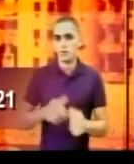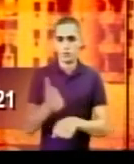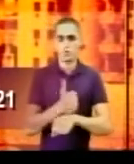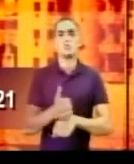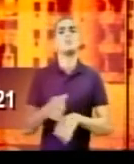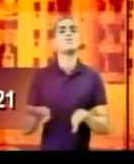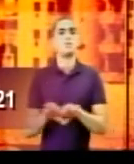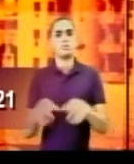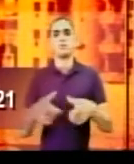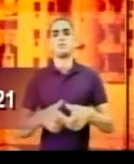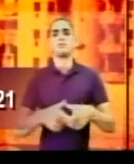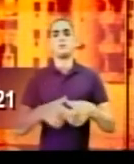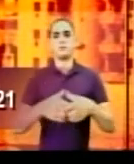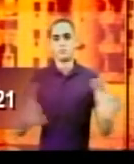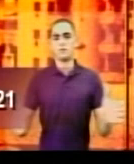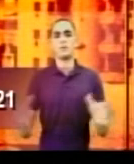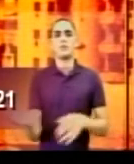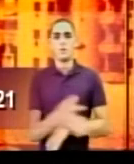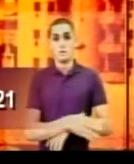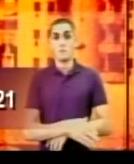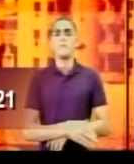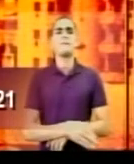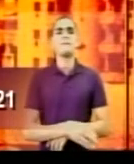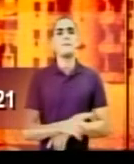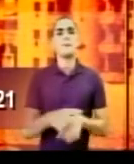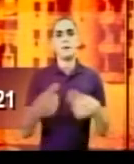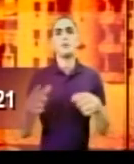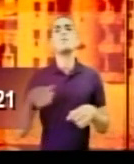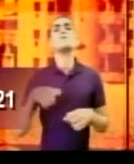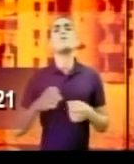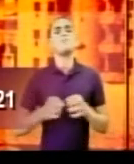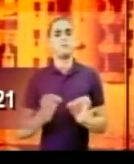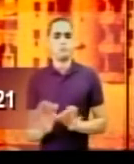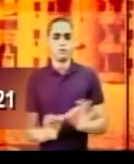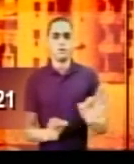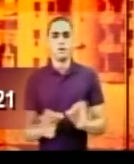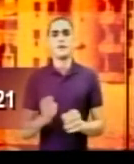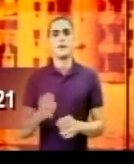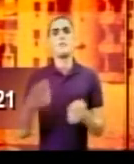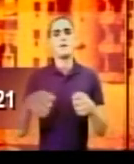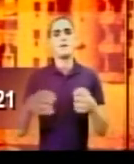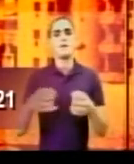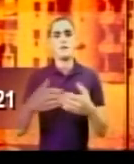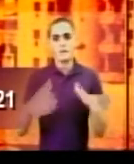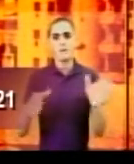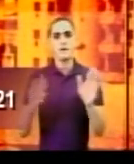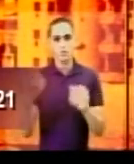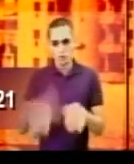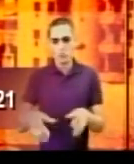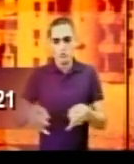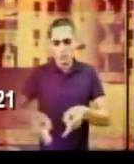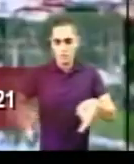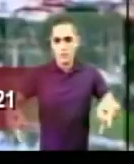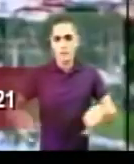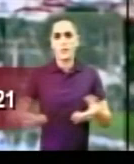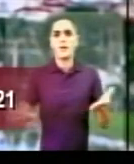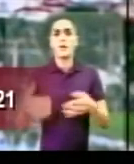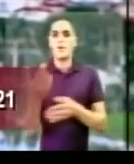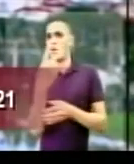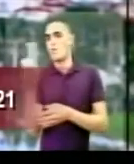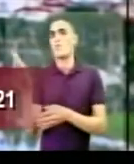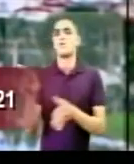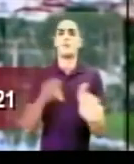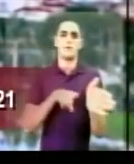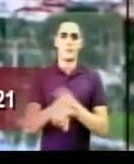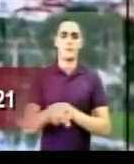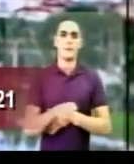Então, claro, nós temos planejamento para, se necessário, abrirmos mais leitos. A gente tem a última pergunta